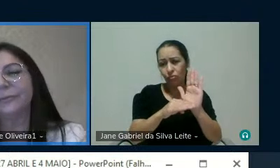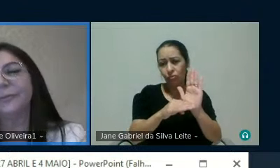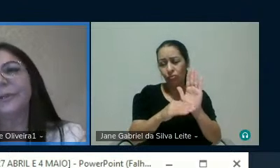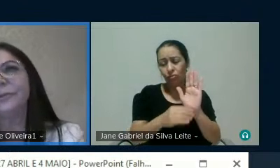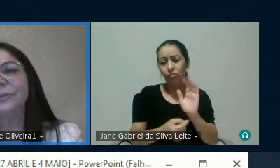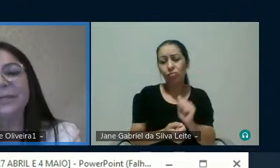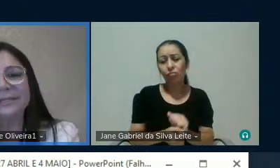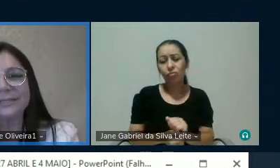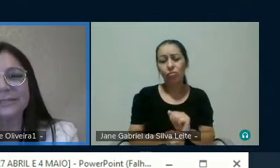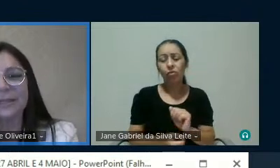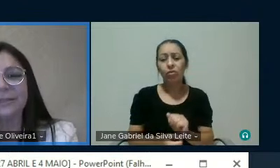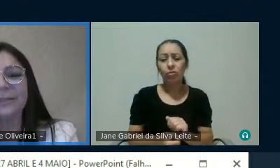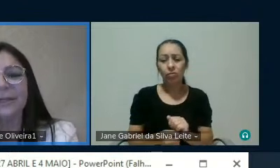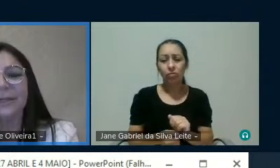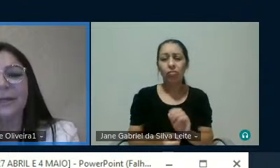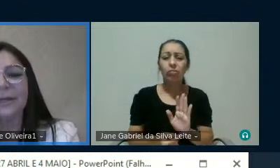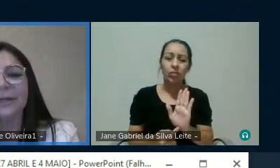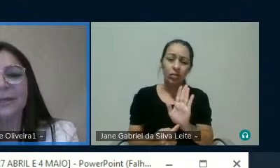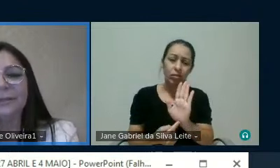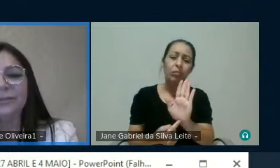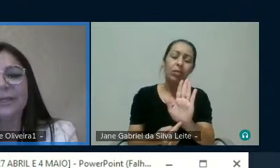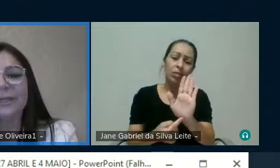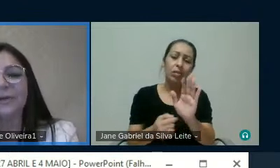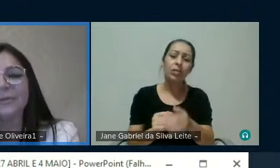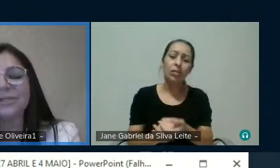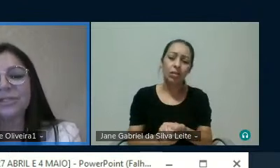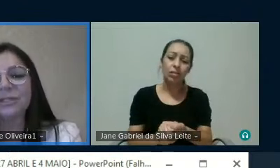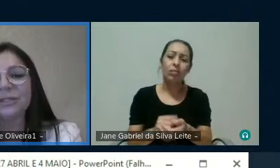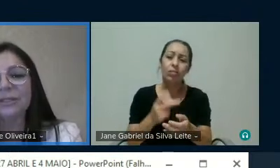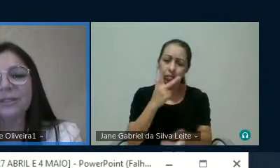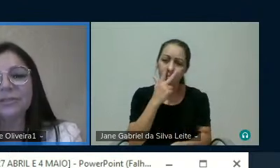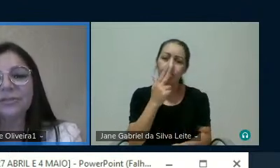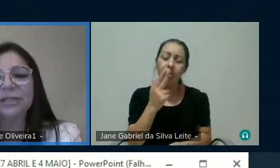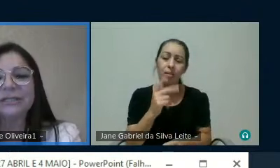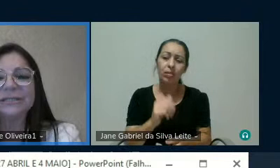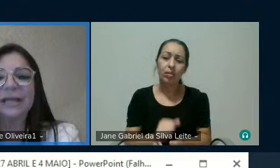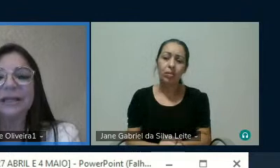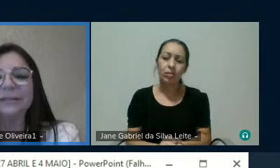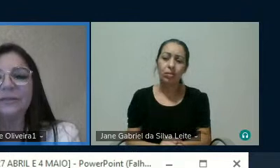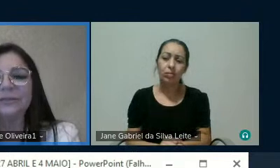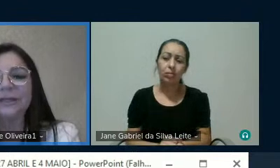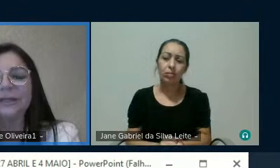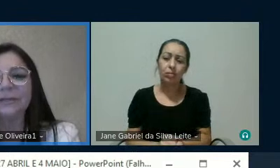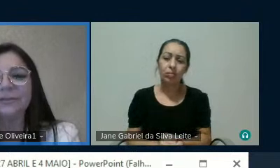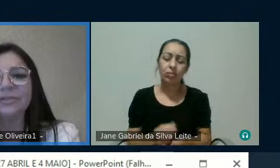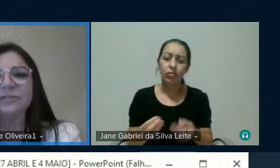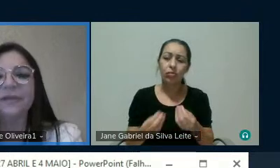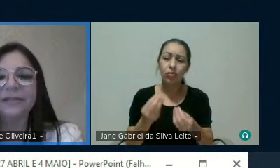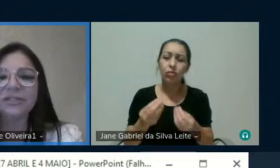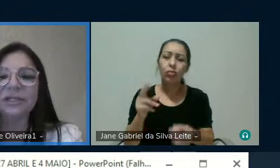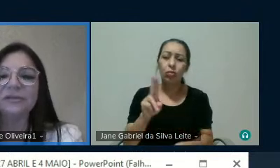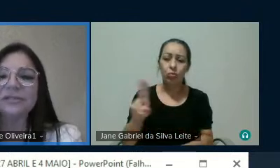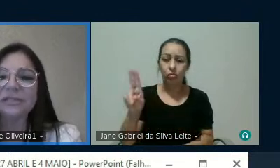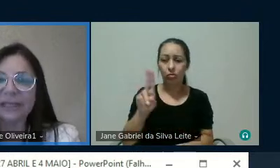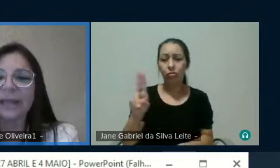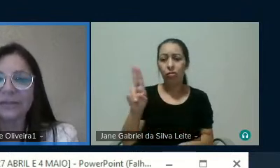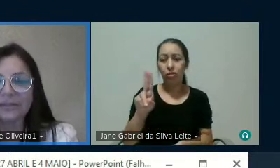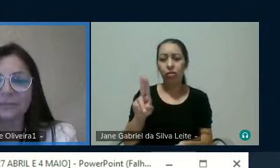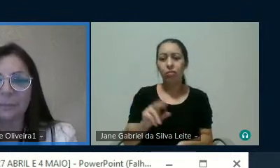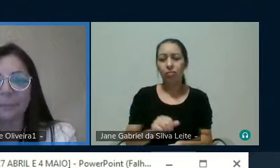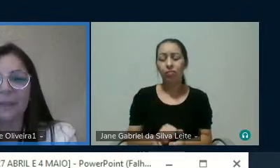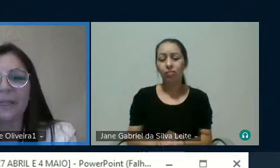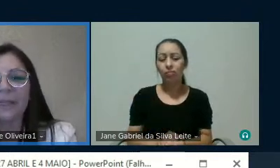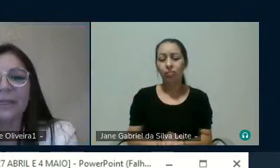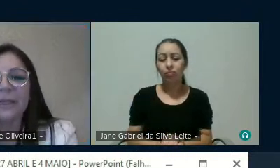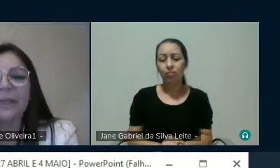possibilitam inúmeras, né, inúmeras formas de utilizá-la dentro dos diferentes gêneros